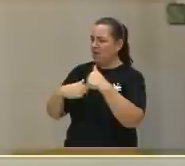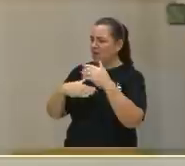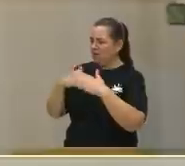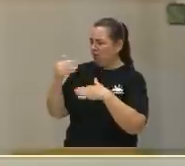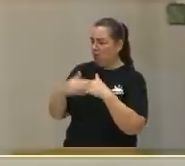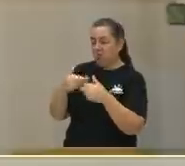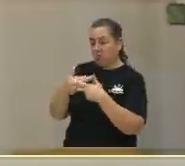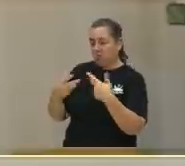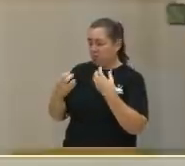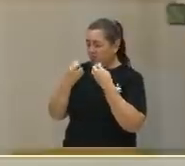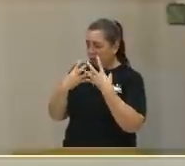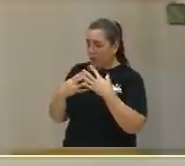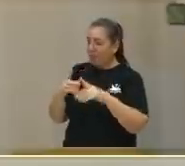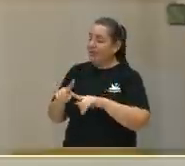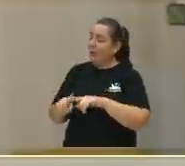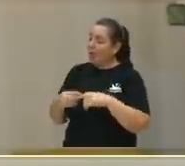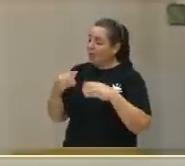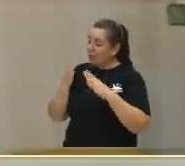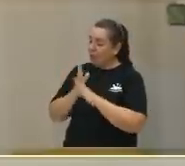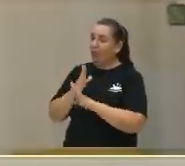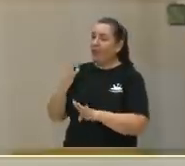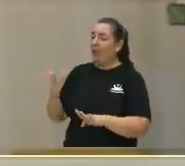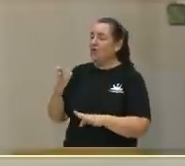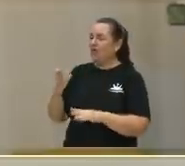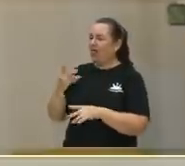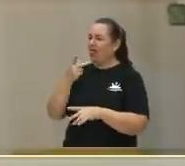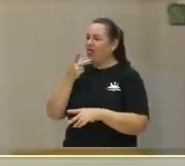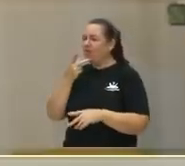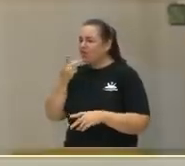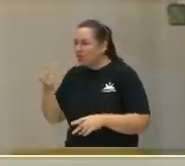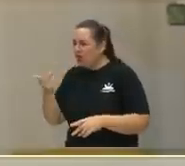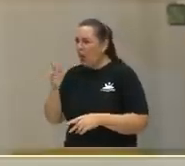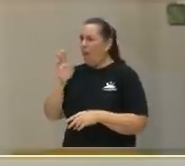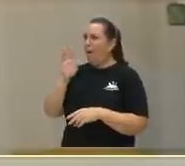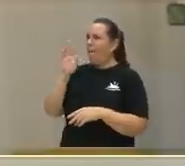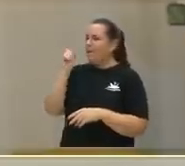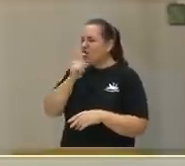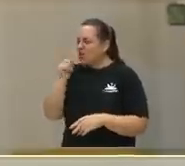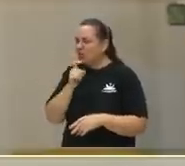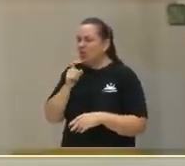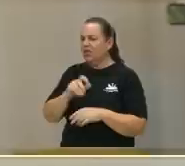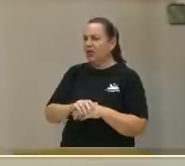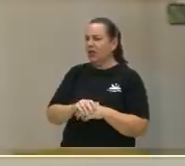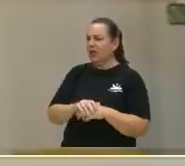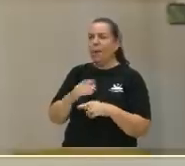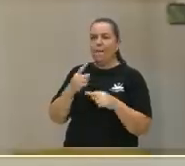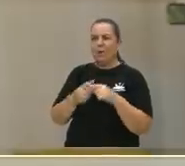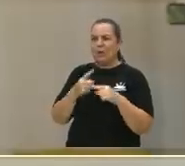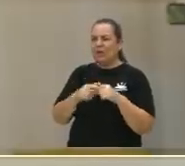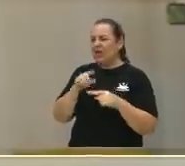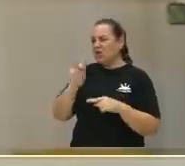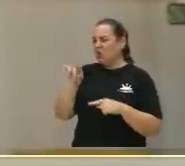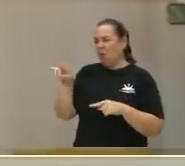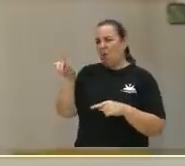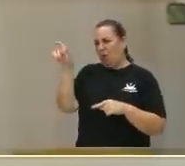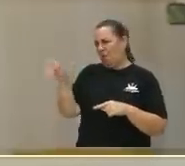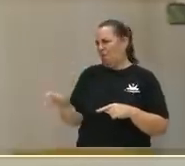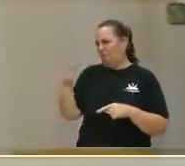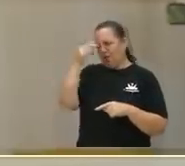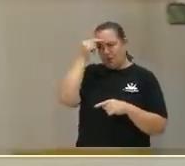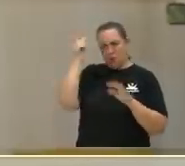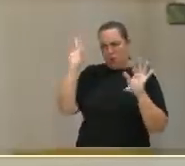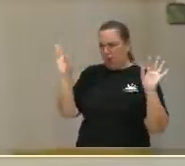boas mas por causa da blasfémia é porque sendo apenas um homem